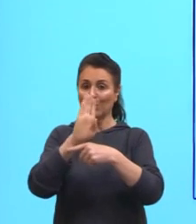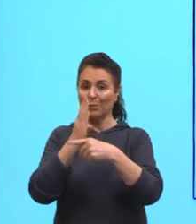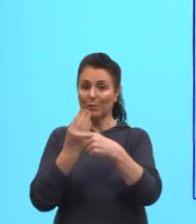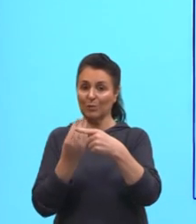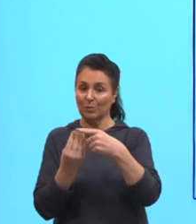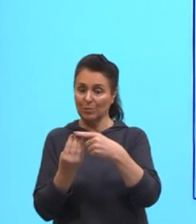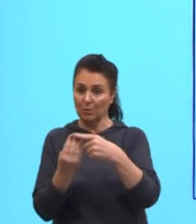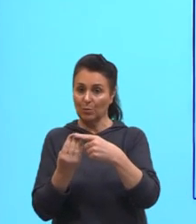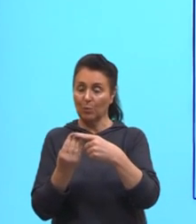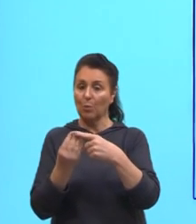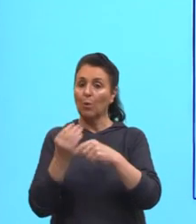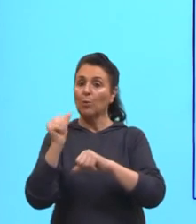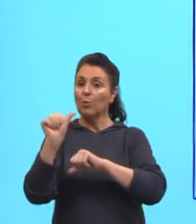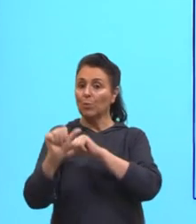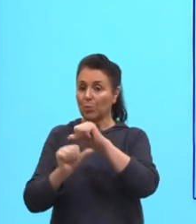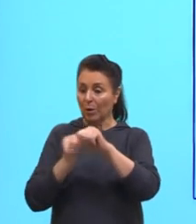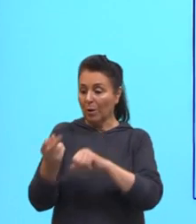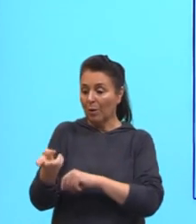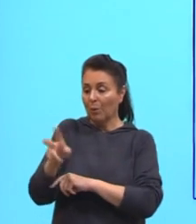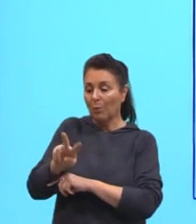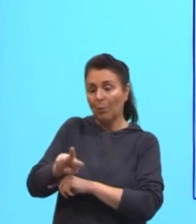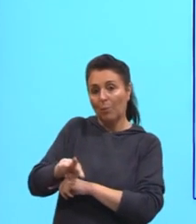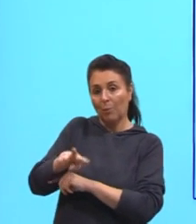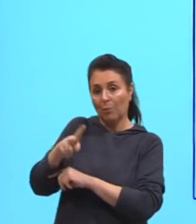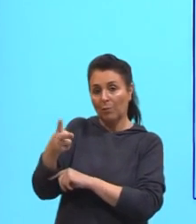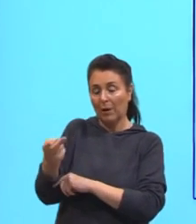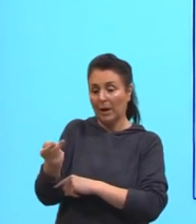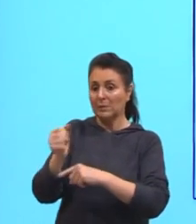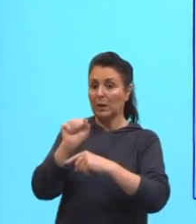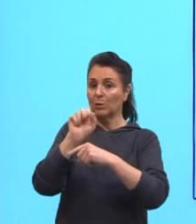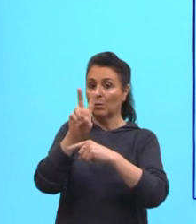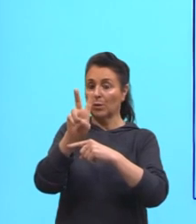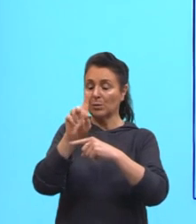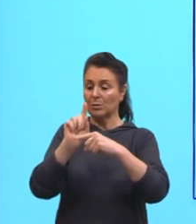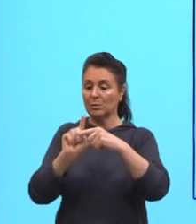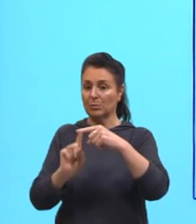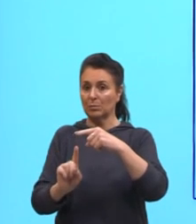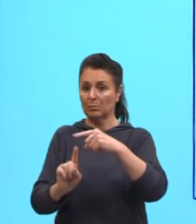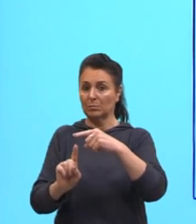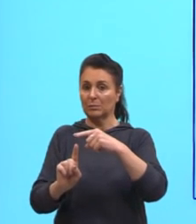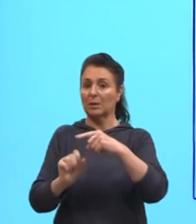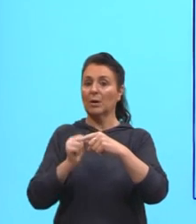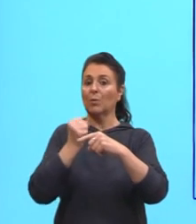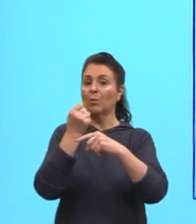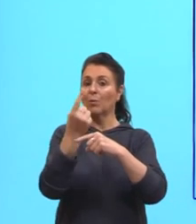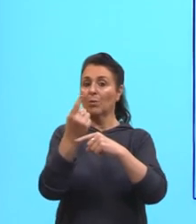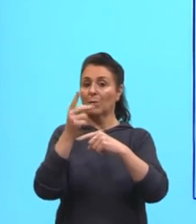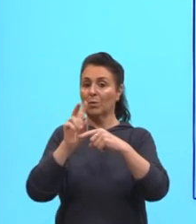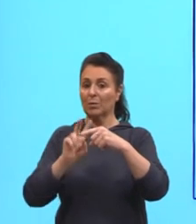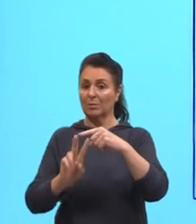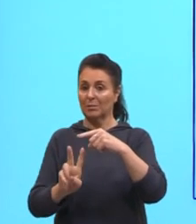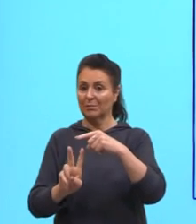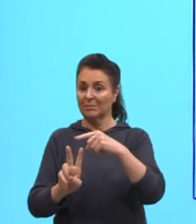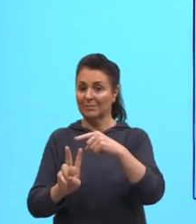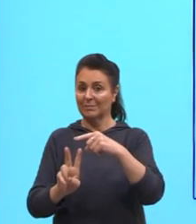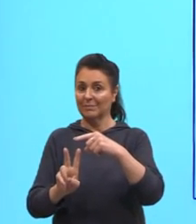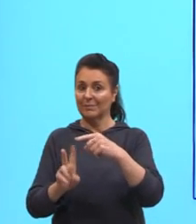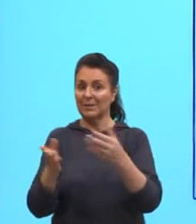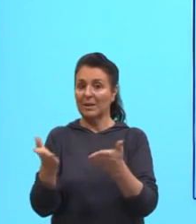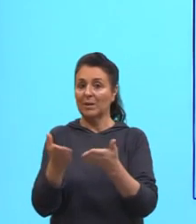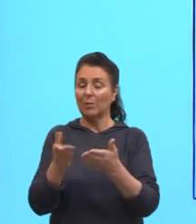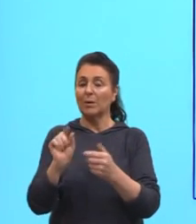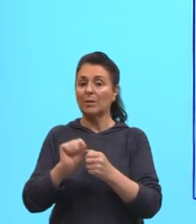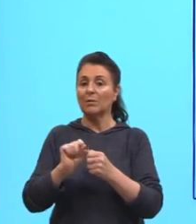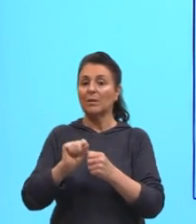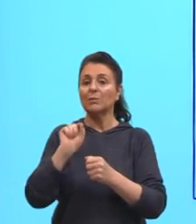ou o inverso do número seria 2 sobre um fica um sobre dois tá E agora